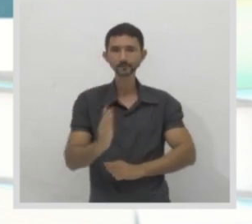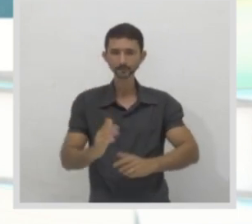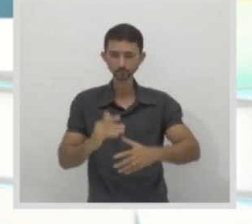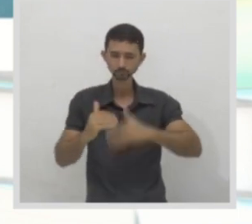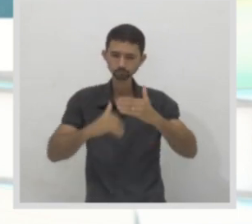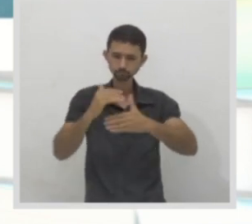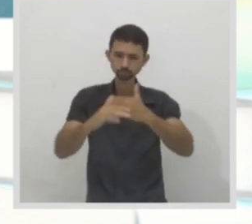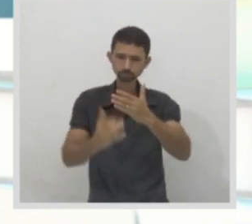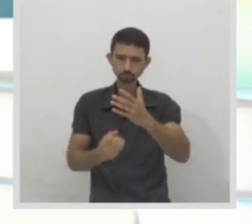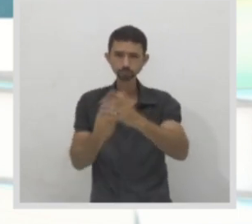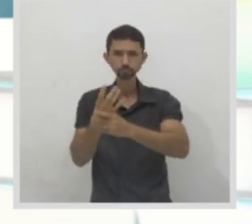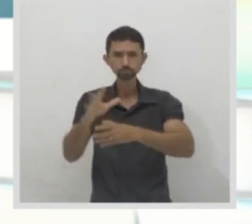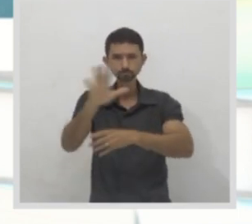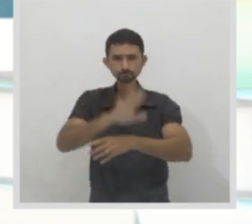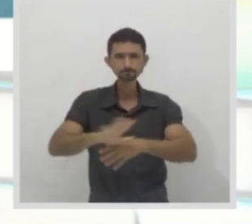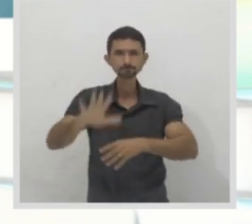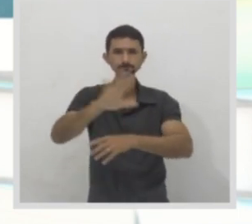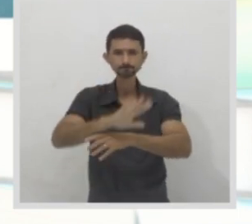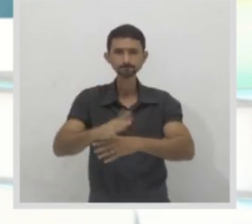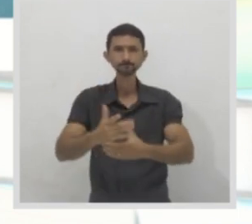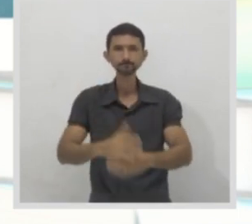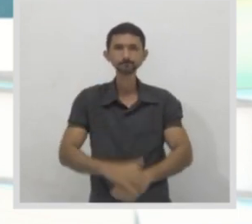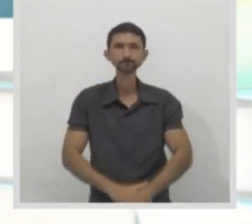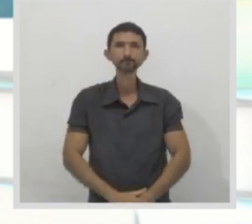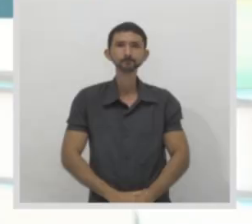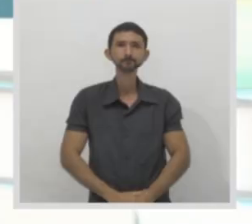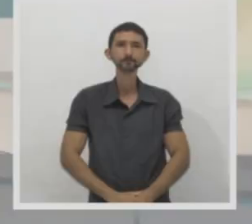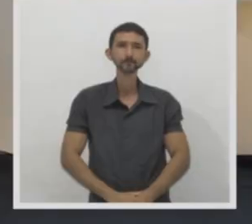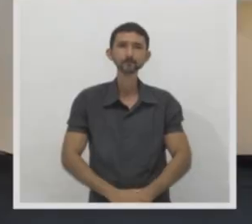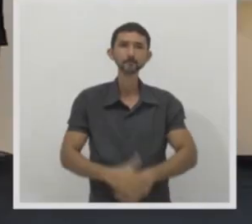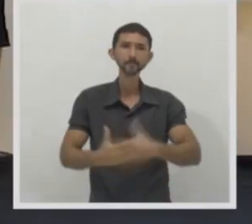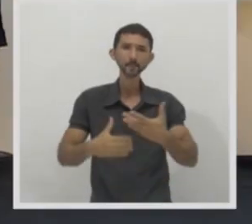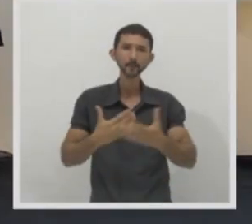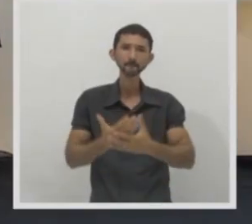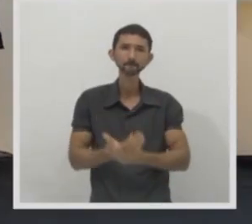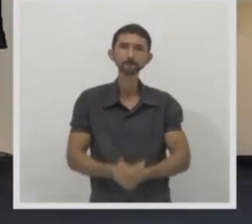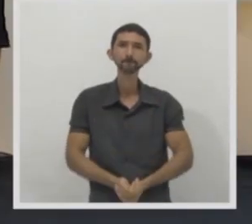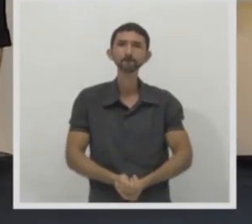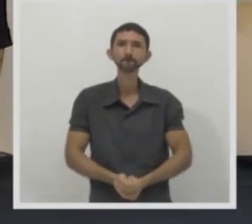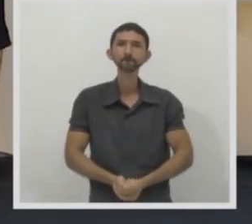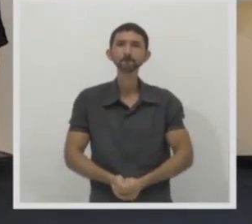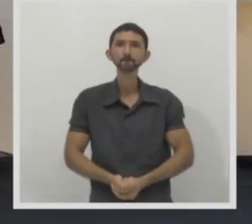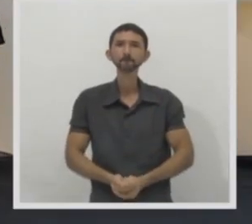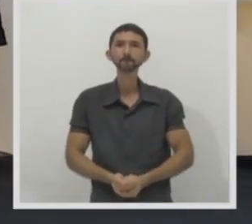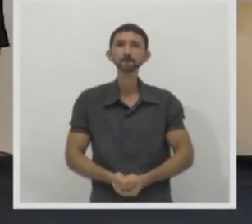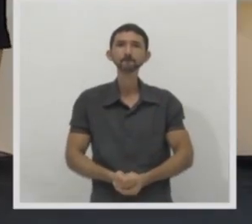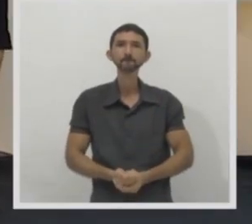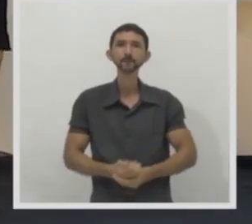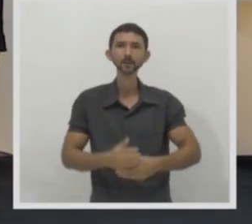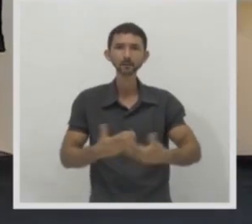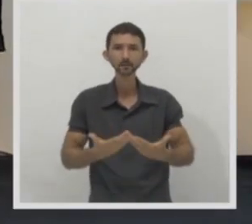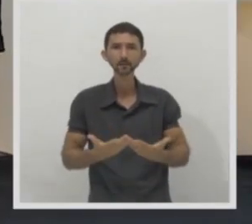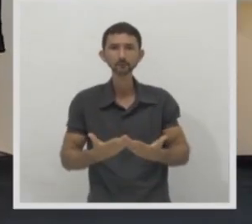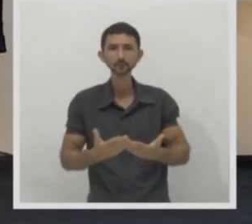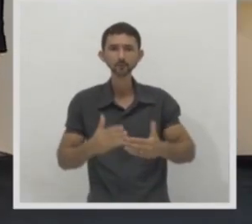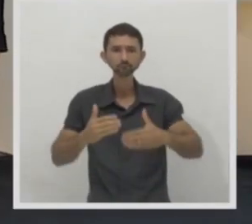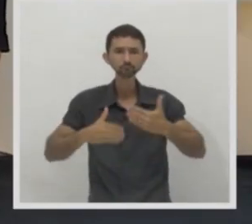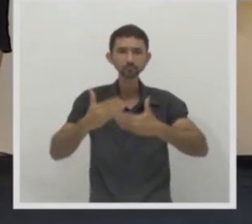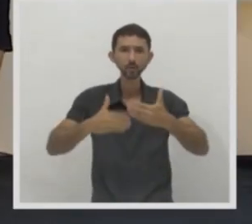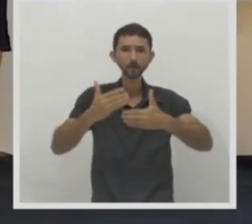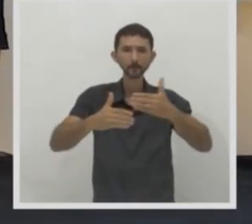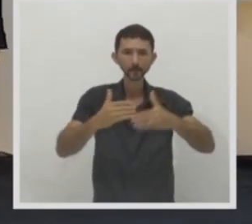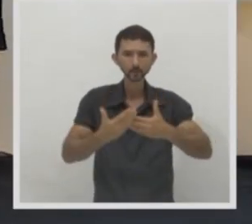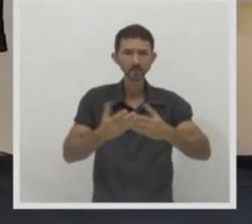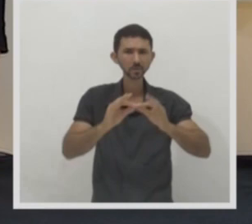formação territorial brasileira. Bom, pessoal, nós temos aí esse processo, que foi um